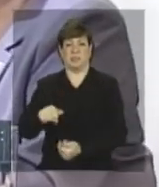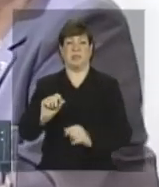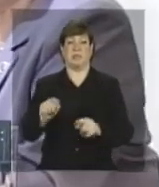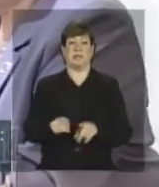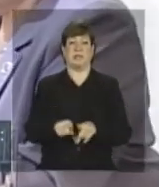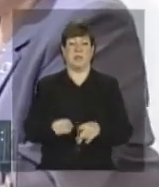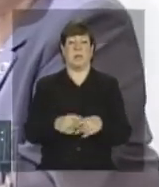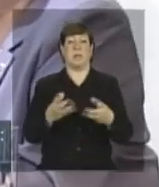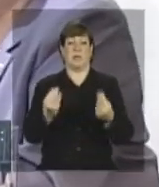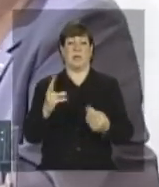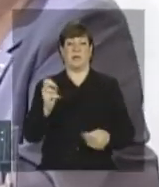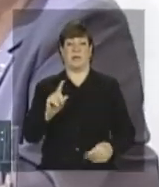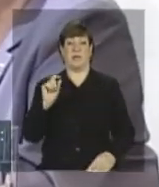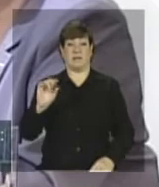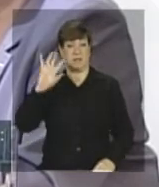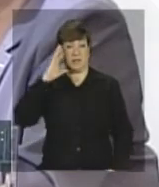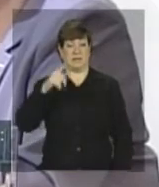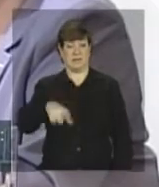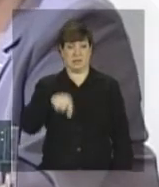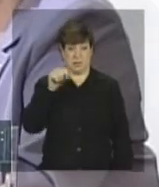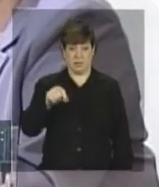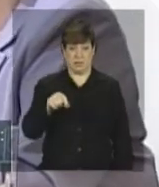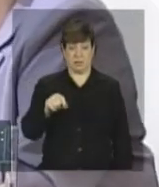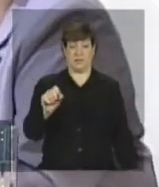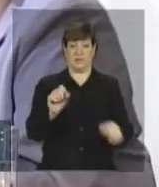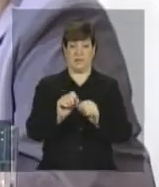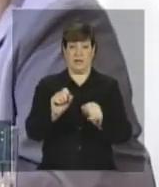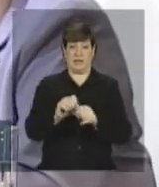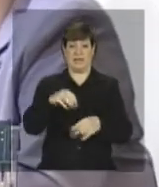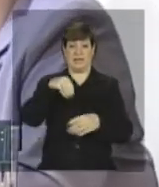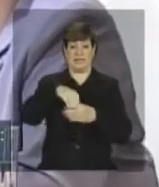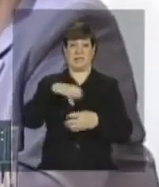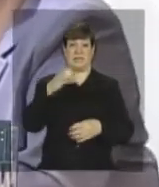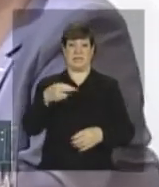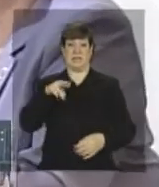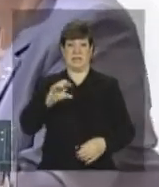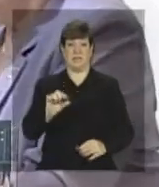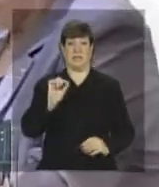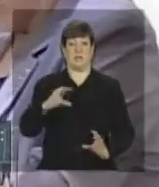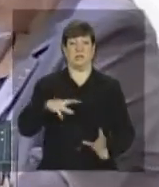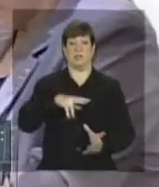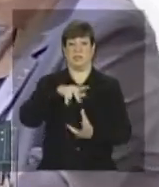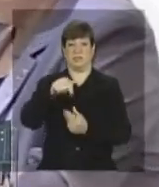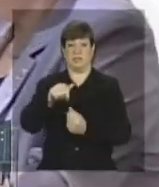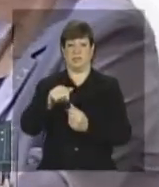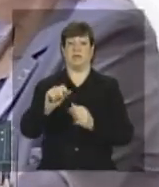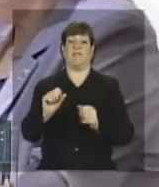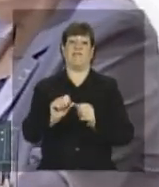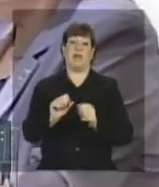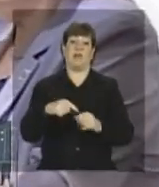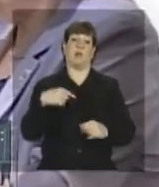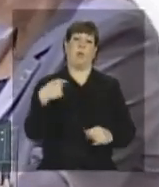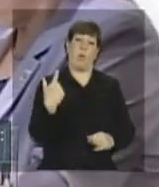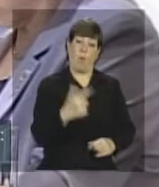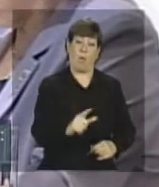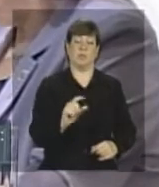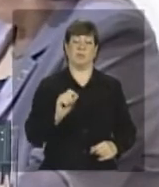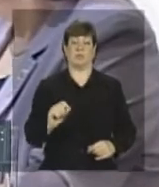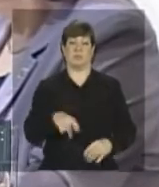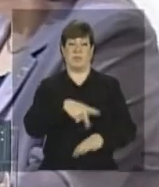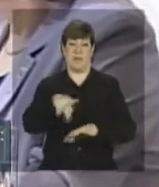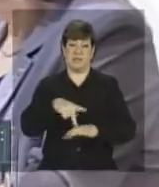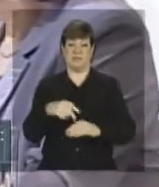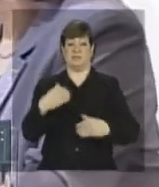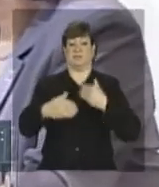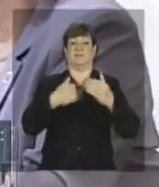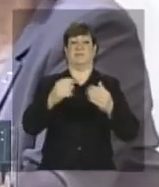as decisões tomadas no centro do sistema mundial transferem para os países em desenvolvimento o ônus dessa crise, que não